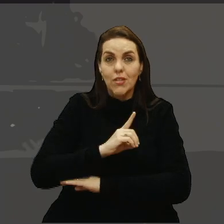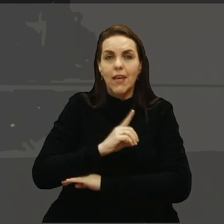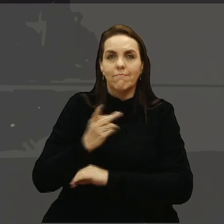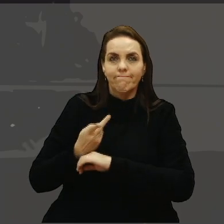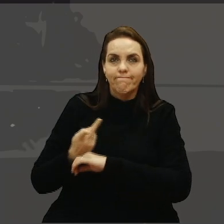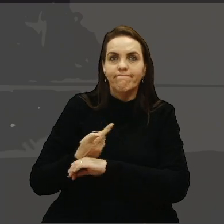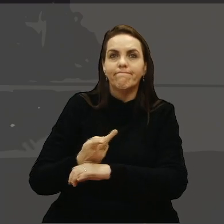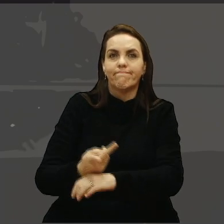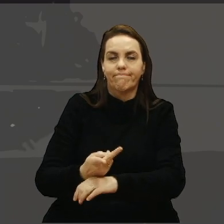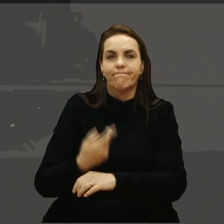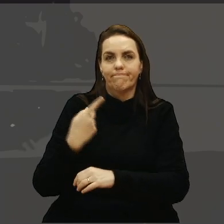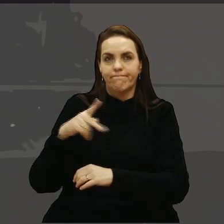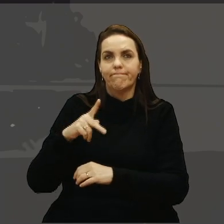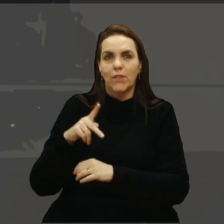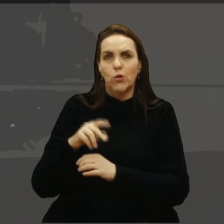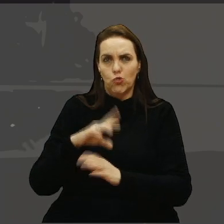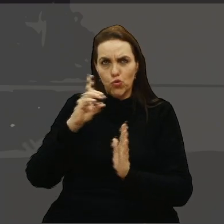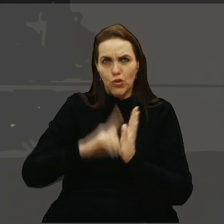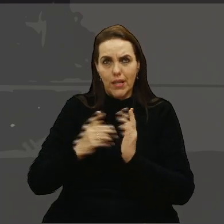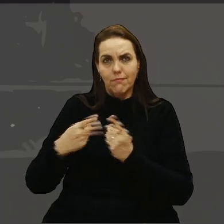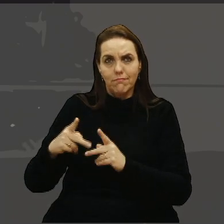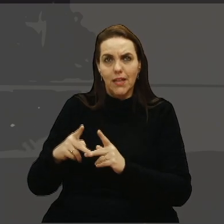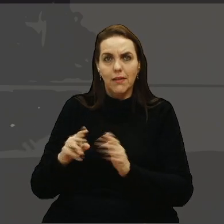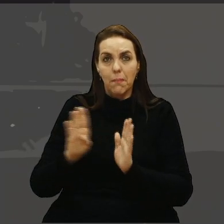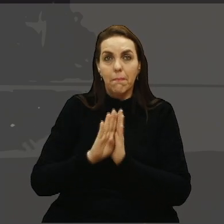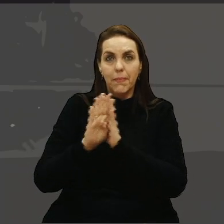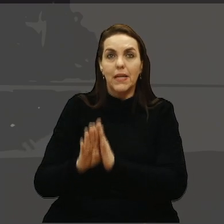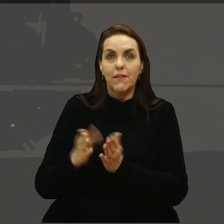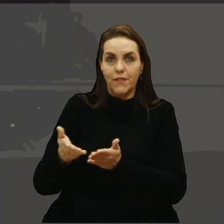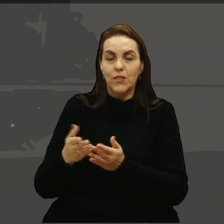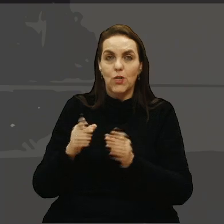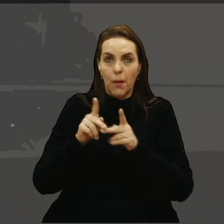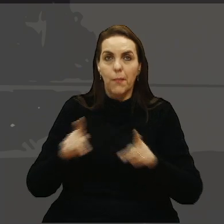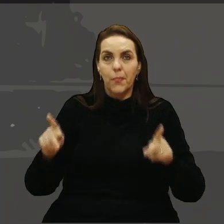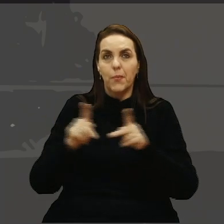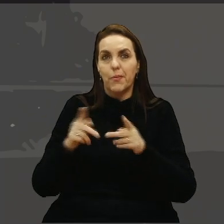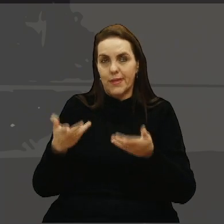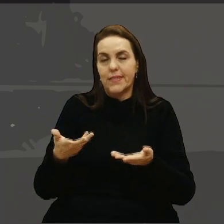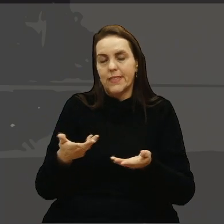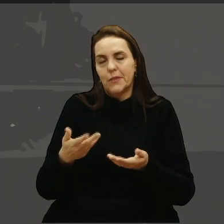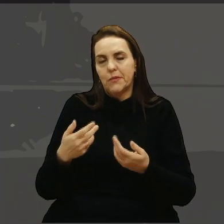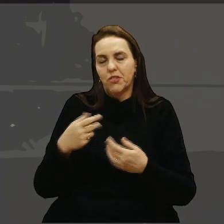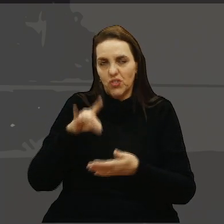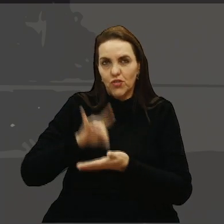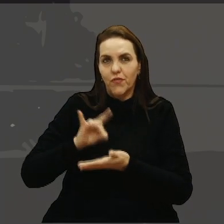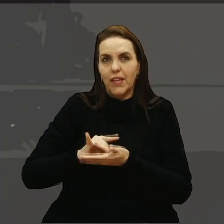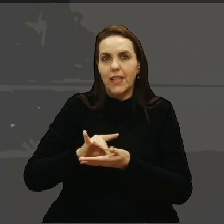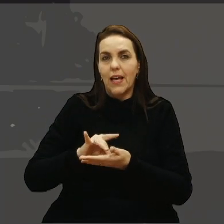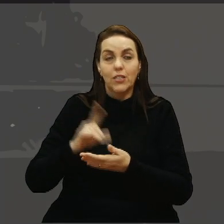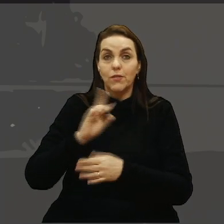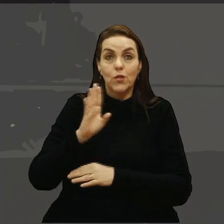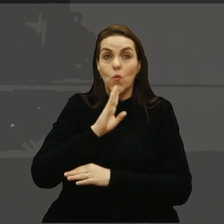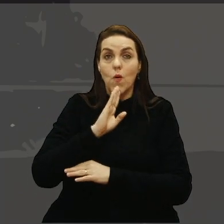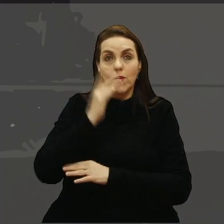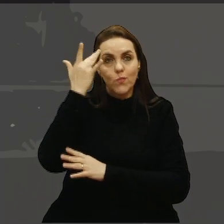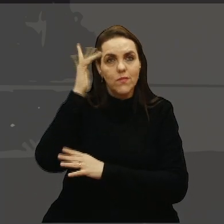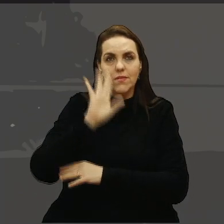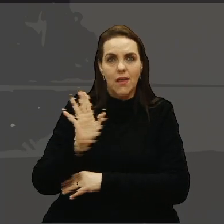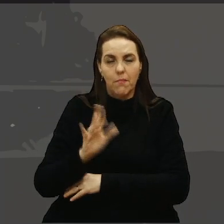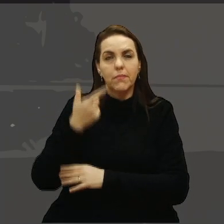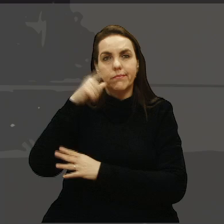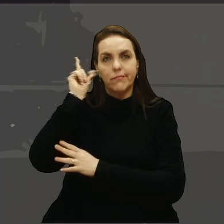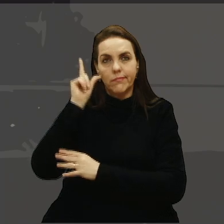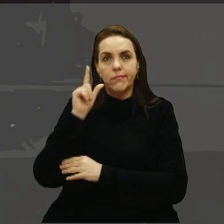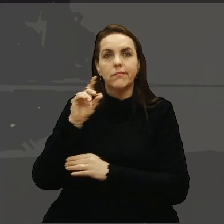atrás destes direitos, esses benefícios que a população, de fato, muitas vezes desconhece. E ontem